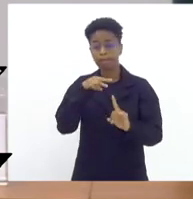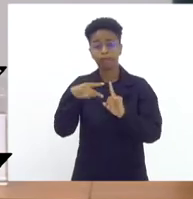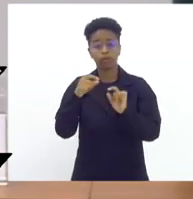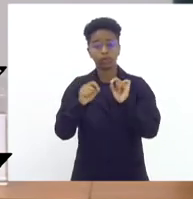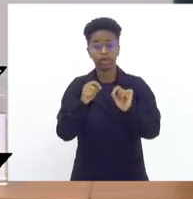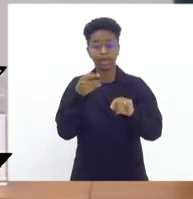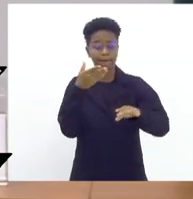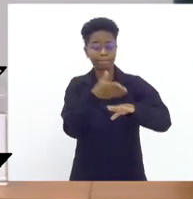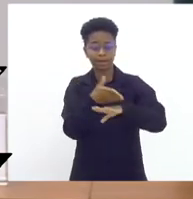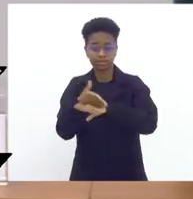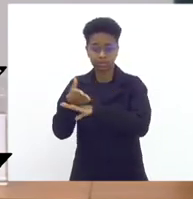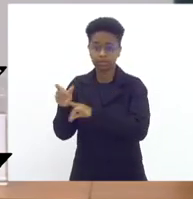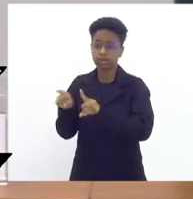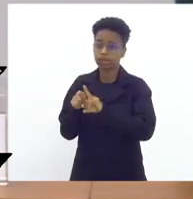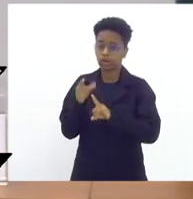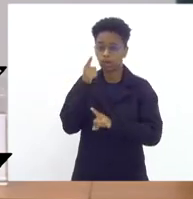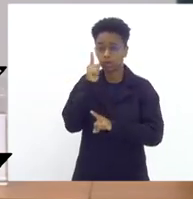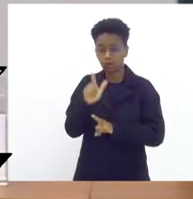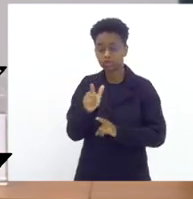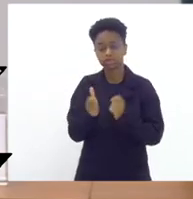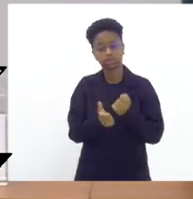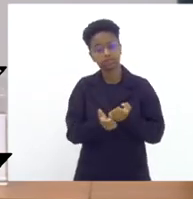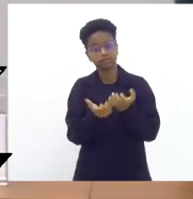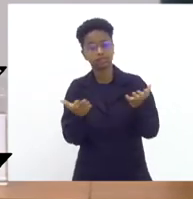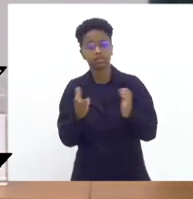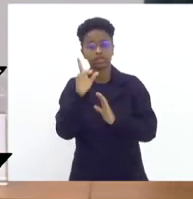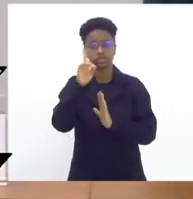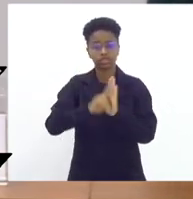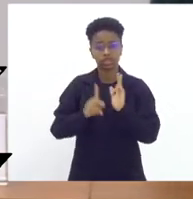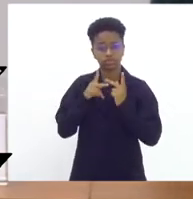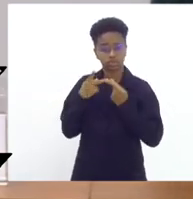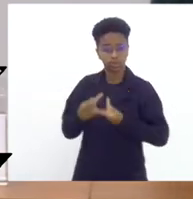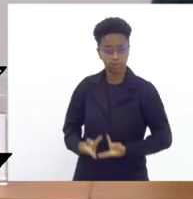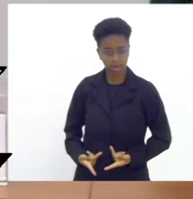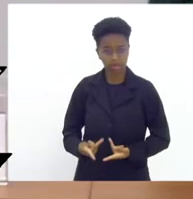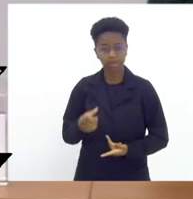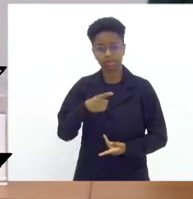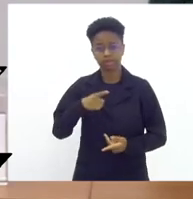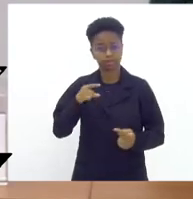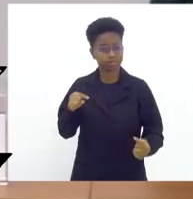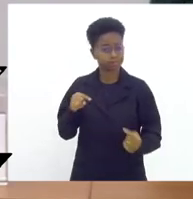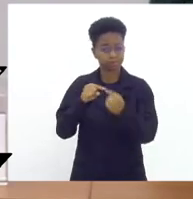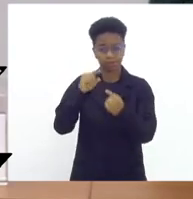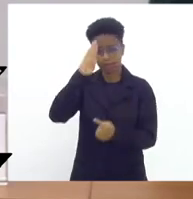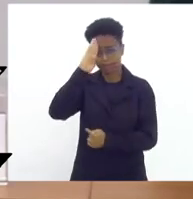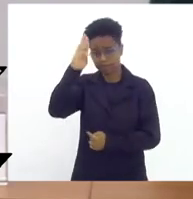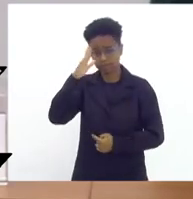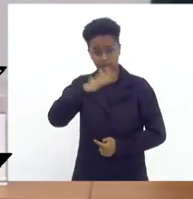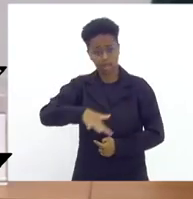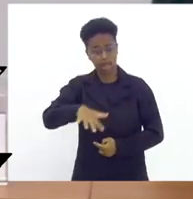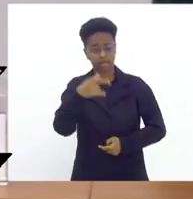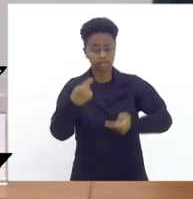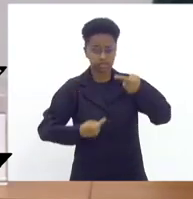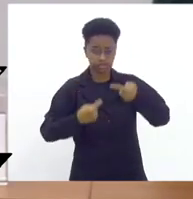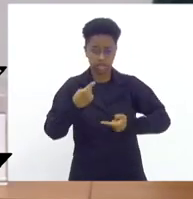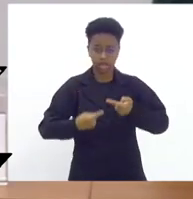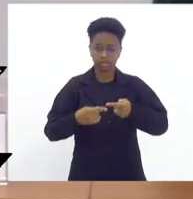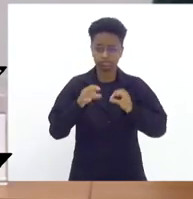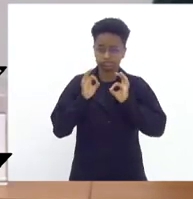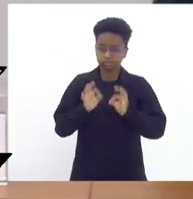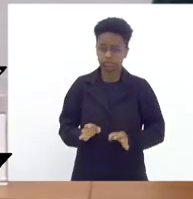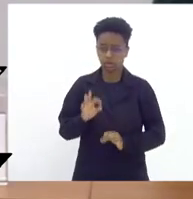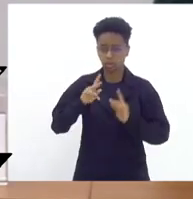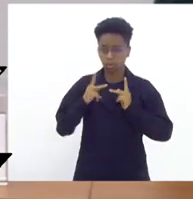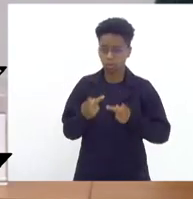debate da garantia de direitos humanos é consignatário dos principais fóruns de debates da dignidade humana Global